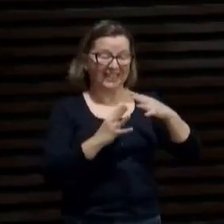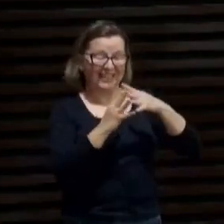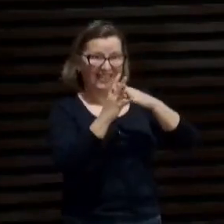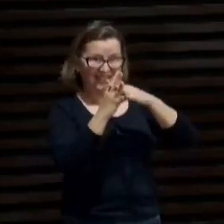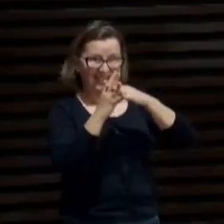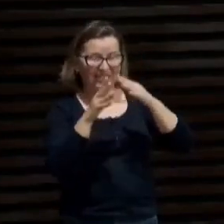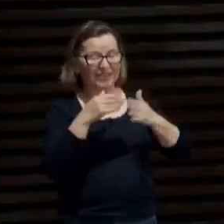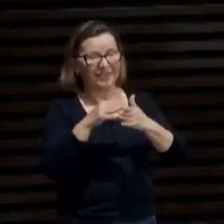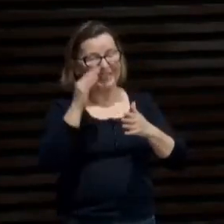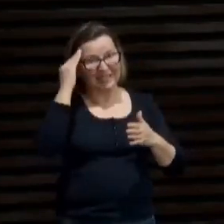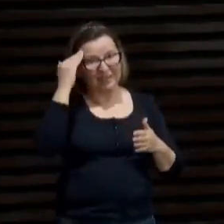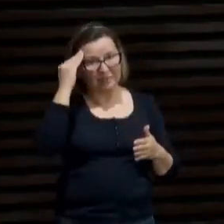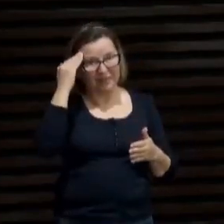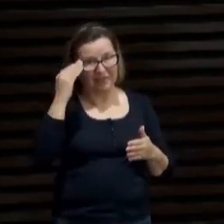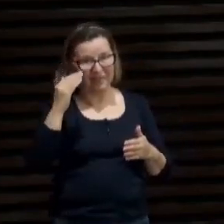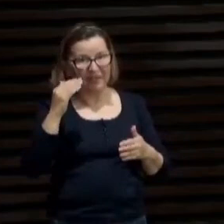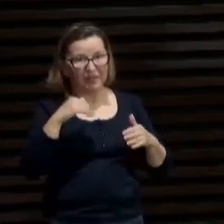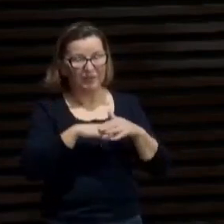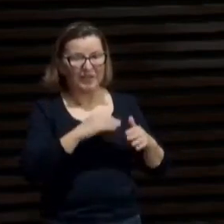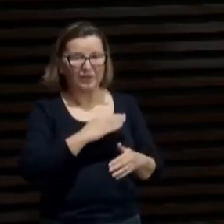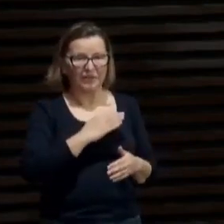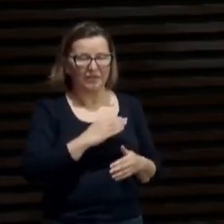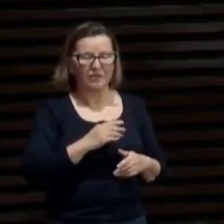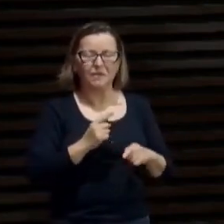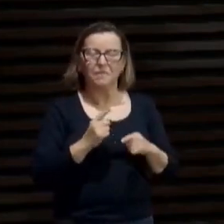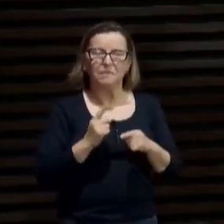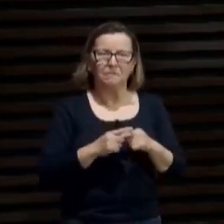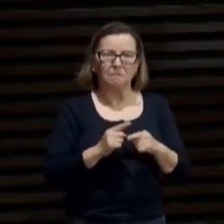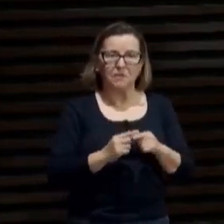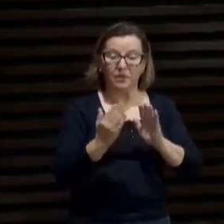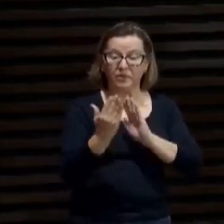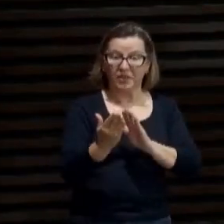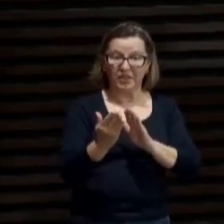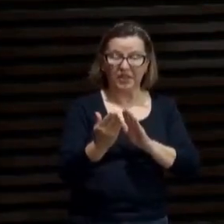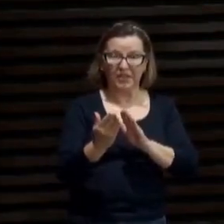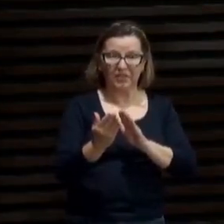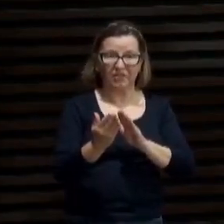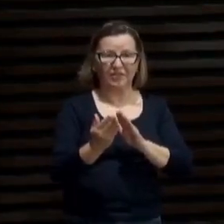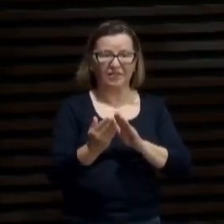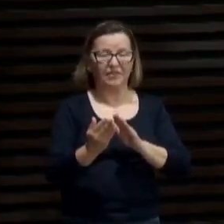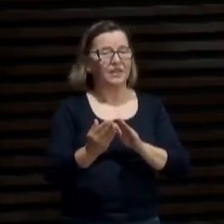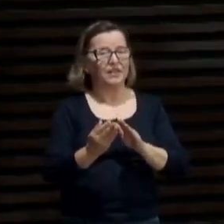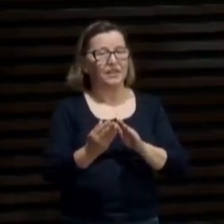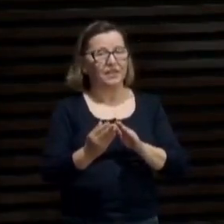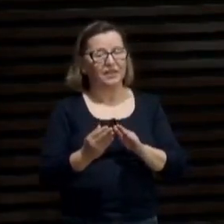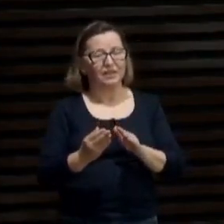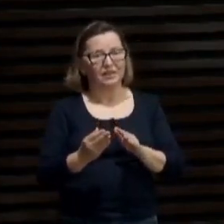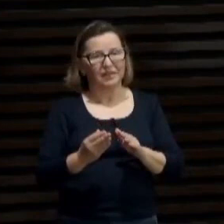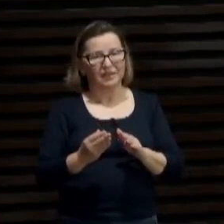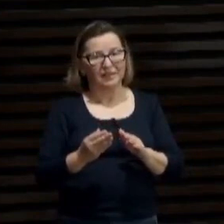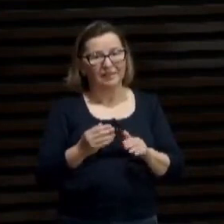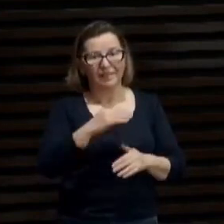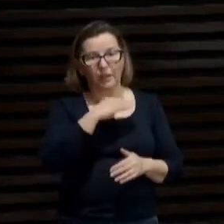guardava o coração dele, mesmo diante de situações tão complicadas, como a morte. Eu fui com o Maurício assistir o filme Paulo, Apóstolo de